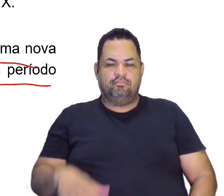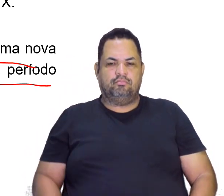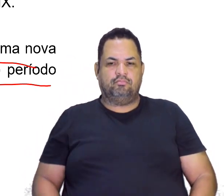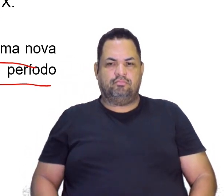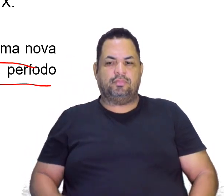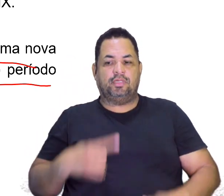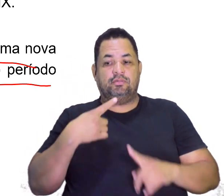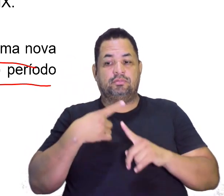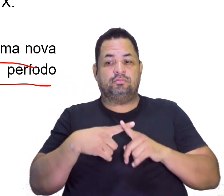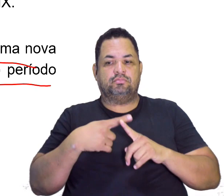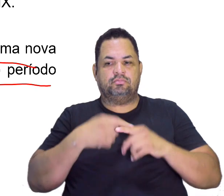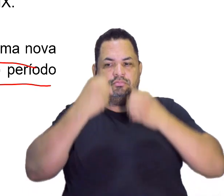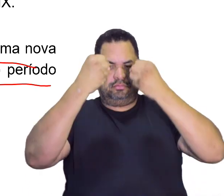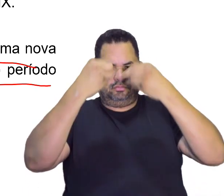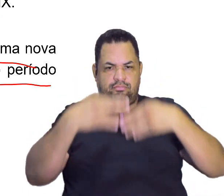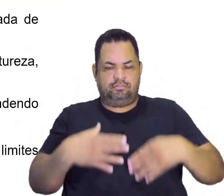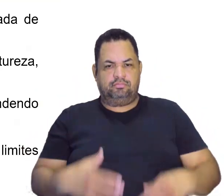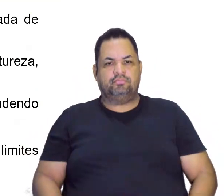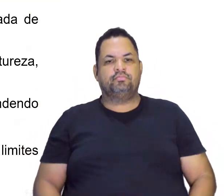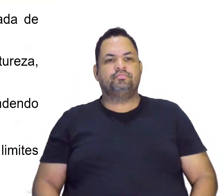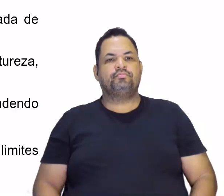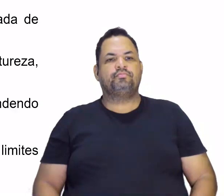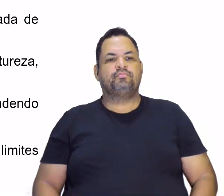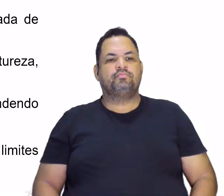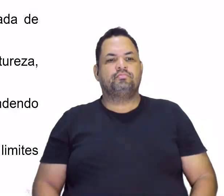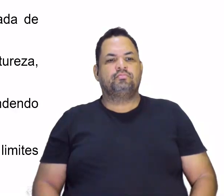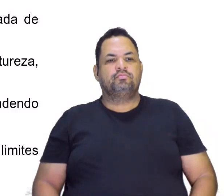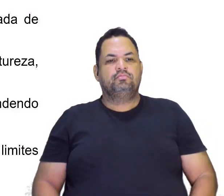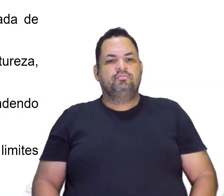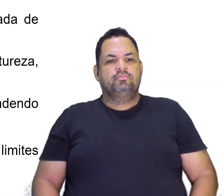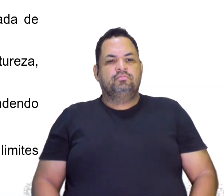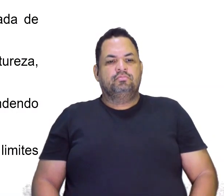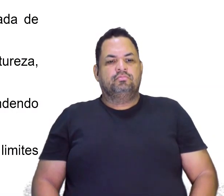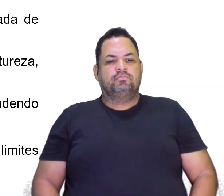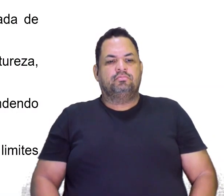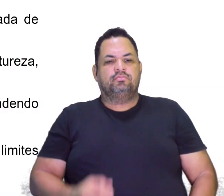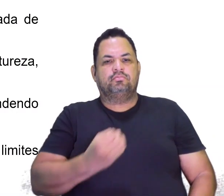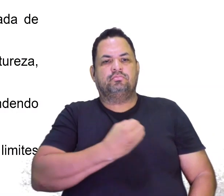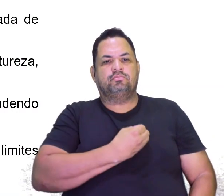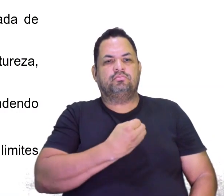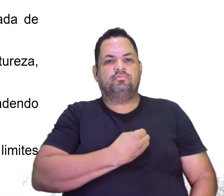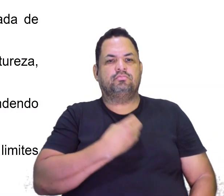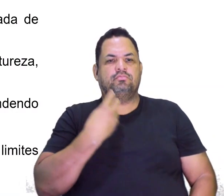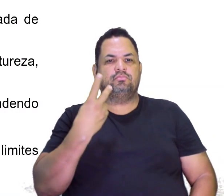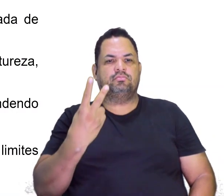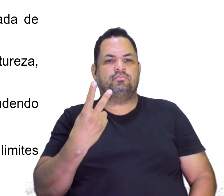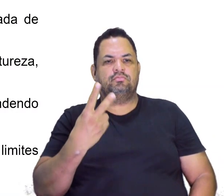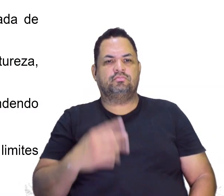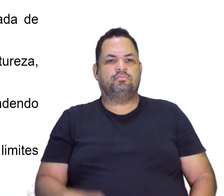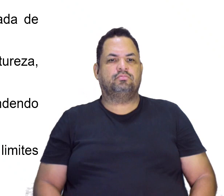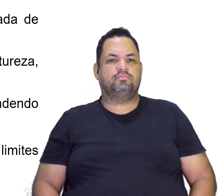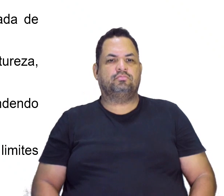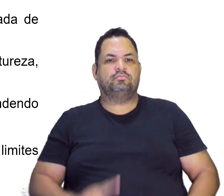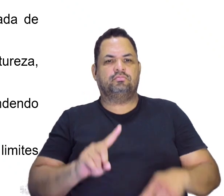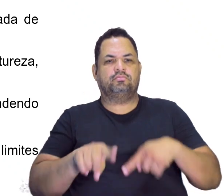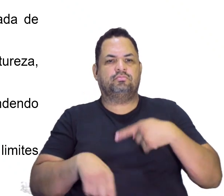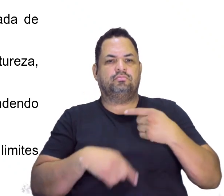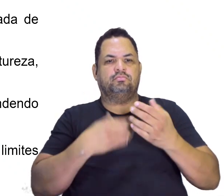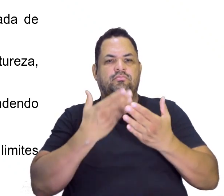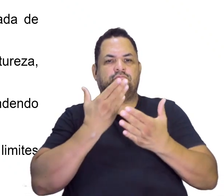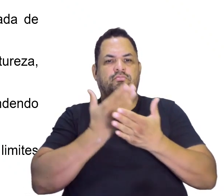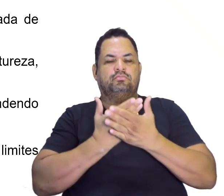são os motivos principais. Seguindo aqui, nós temos a questão 2, que é o seguinte. Após